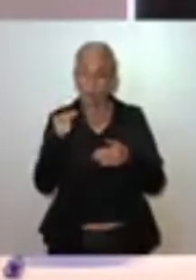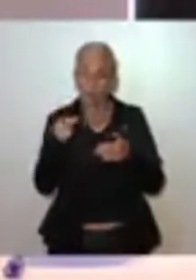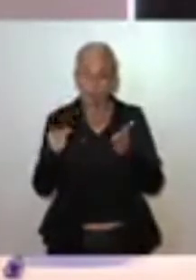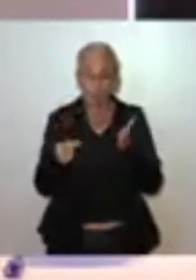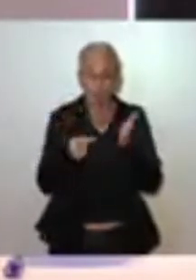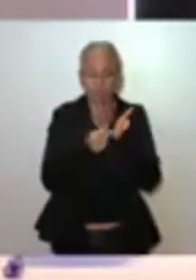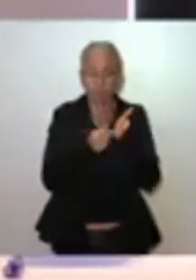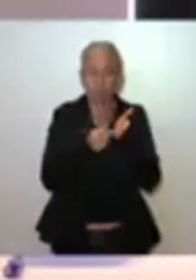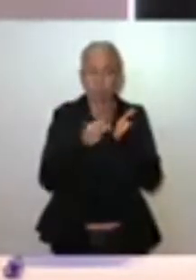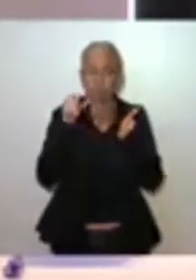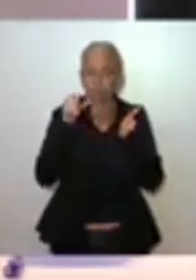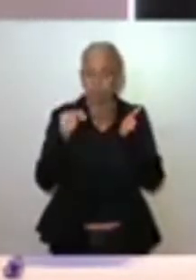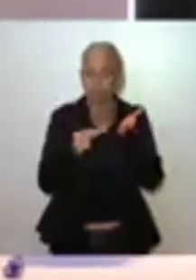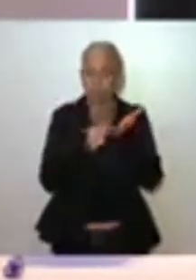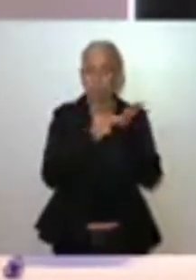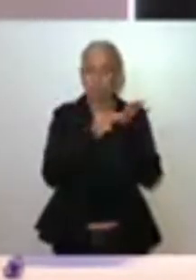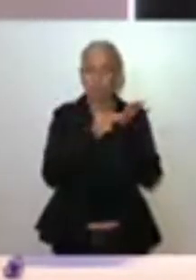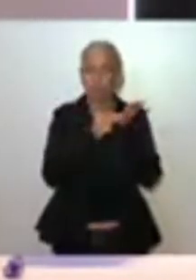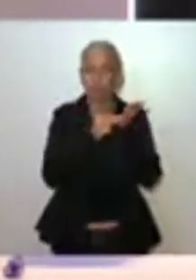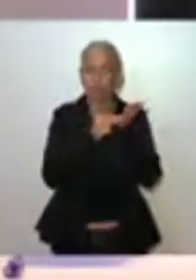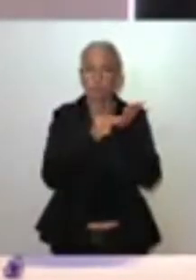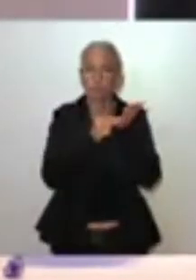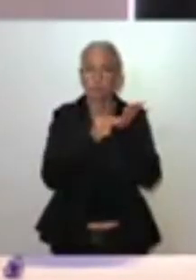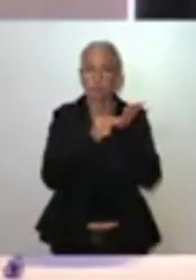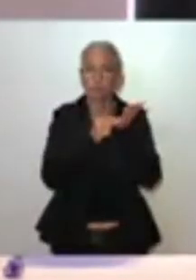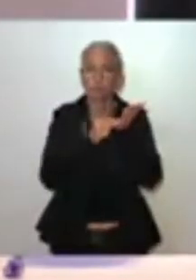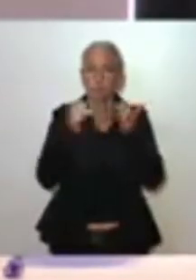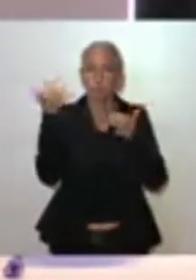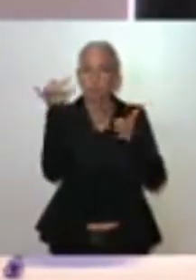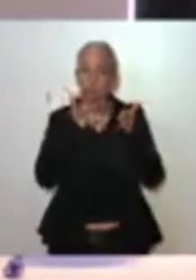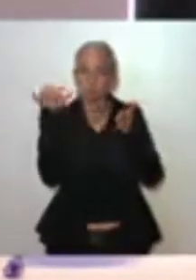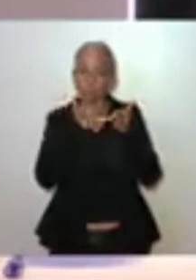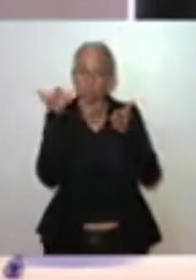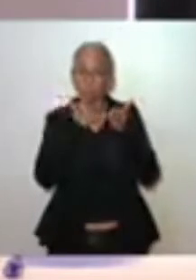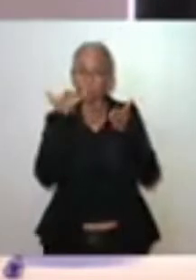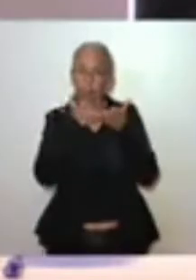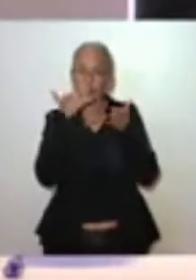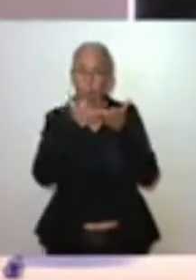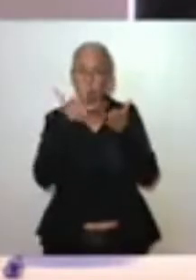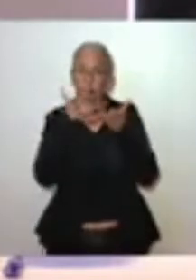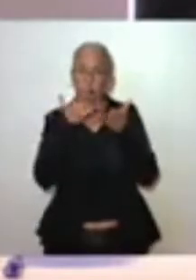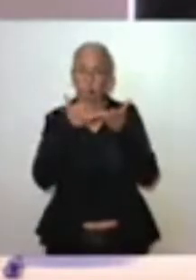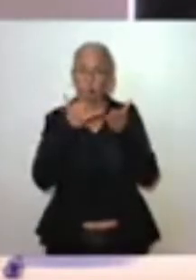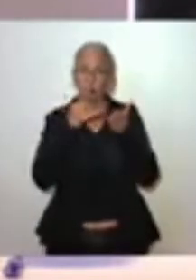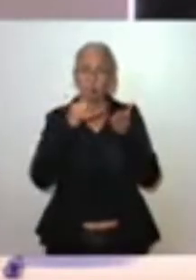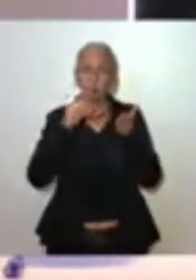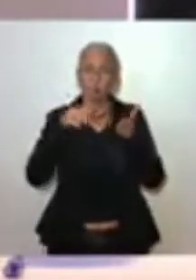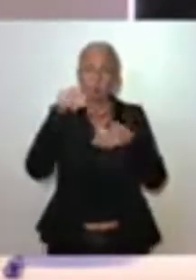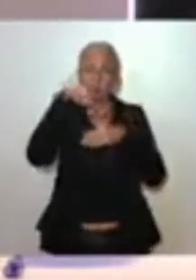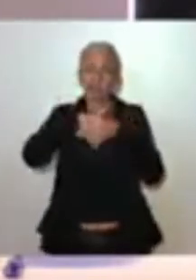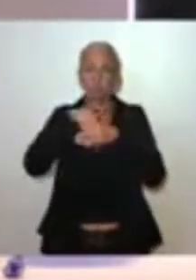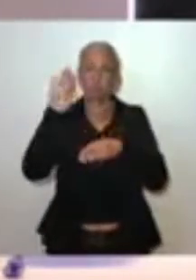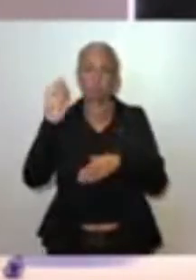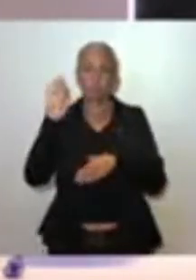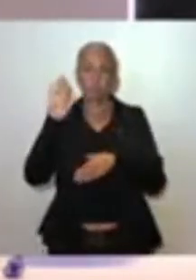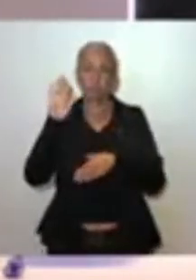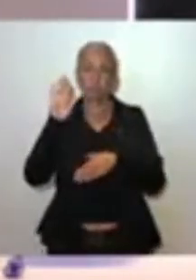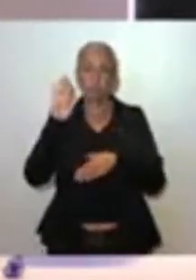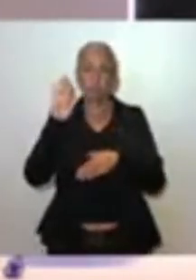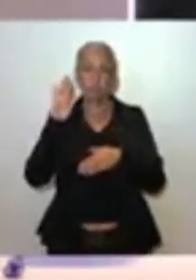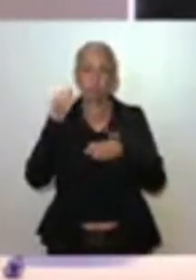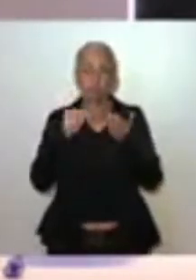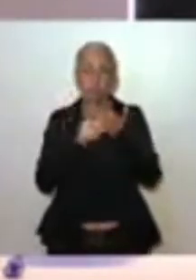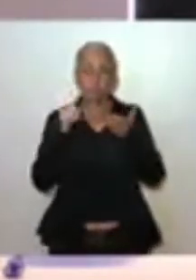ela nunca entra no sistema as instruções para ela funcionar e os dados dos eleitores de dos candidatos e